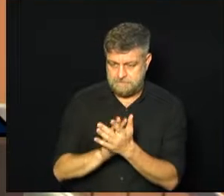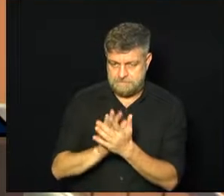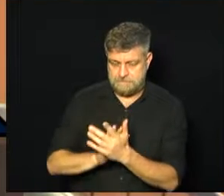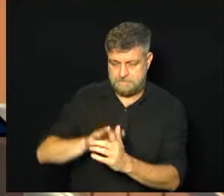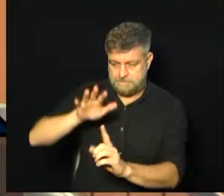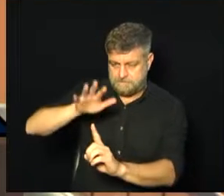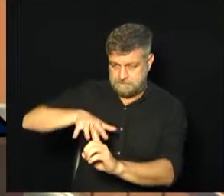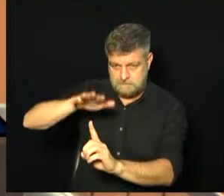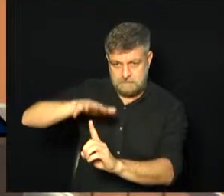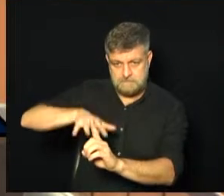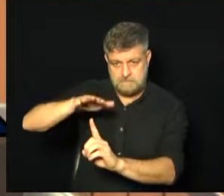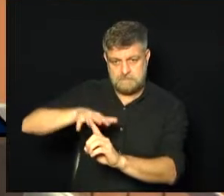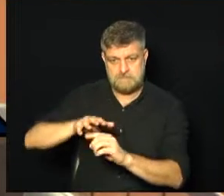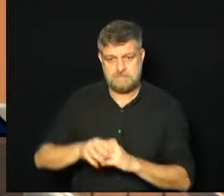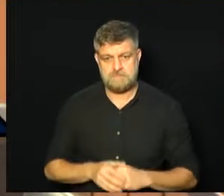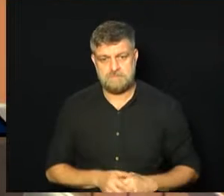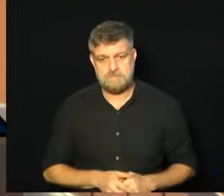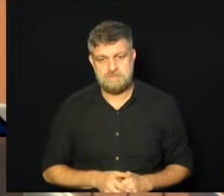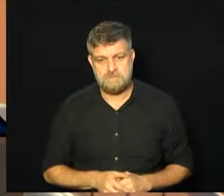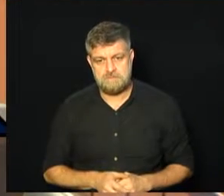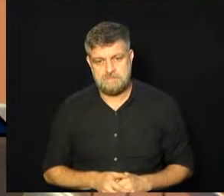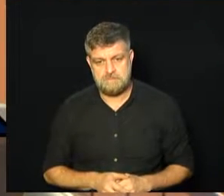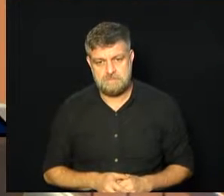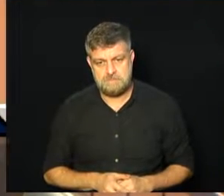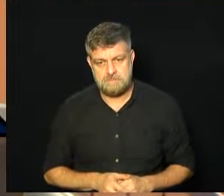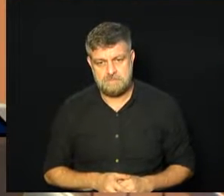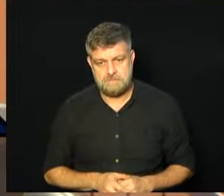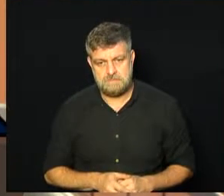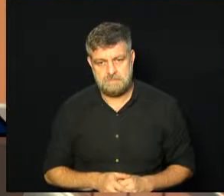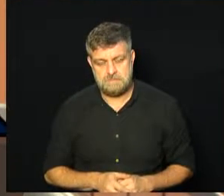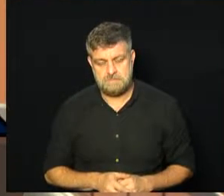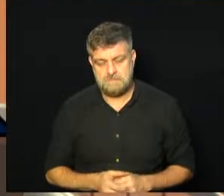ou femenagear